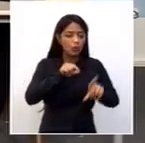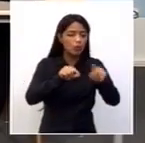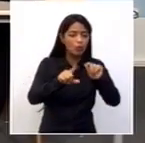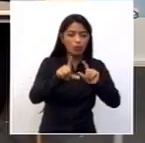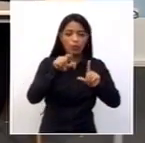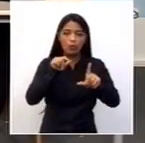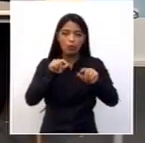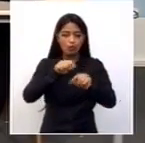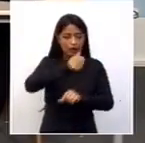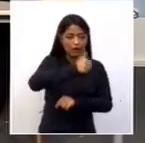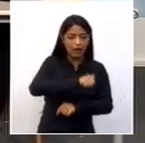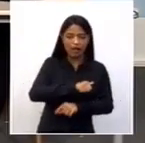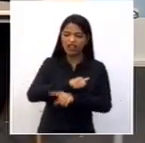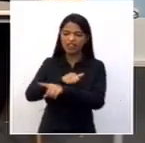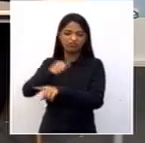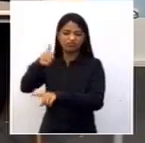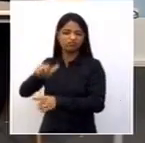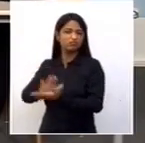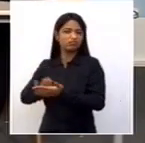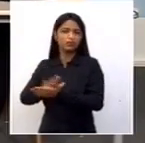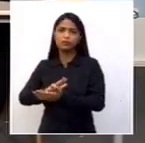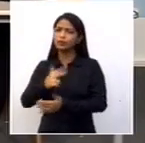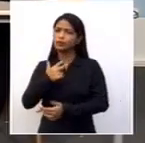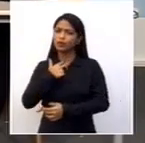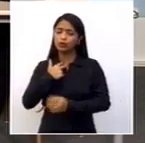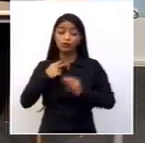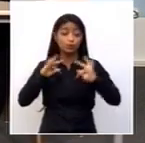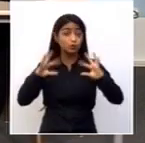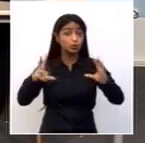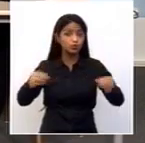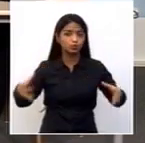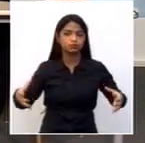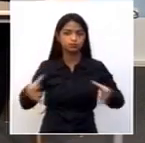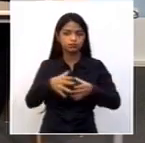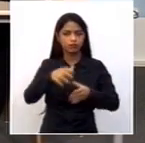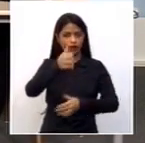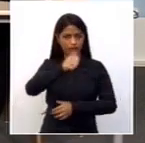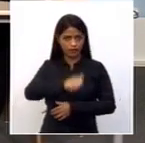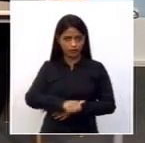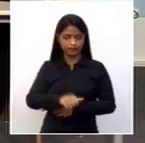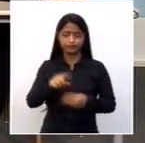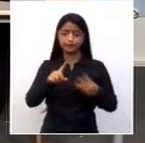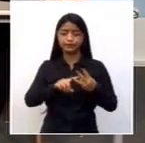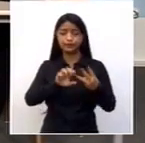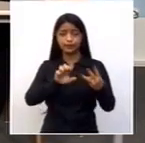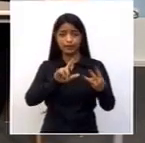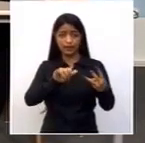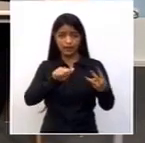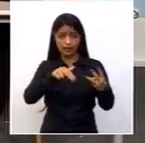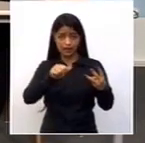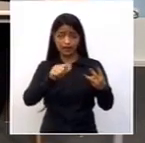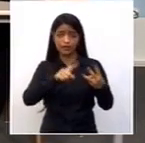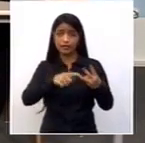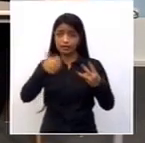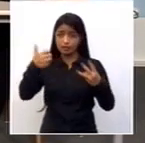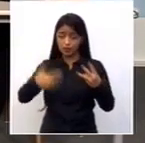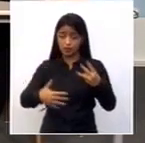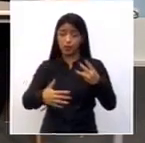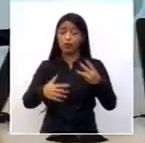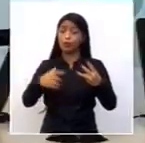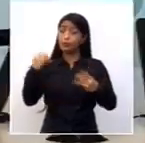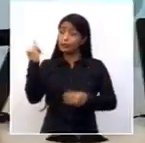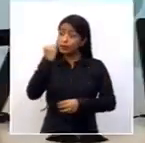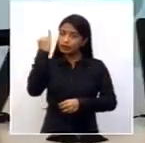ser inclusiva. A professora Eliana fala sobre a questão da autonomia e da diversidade de